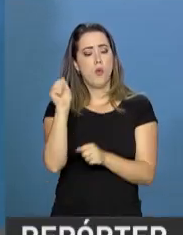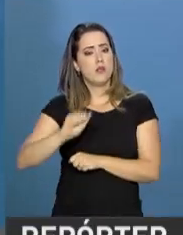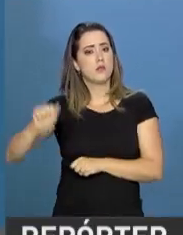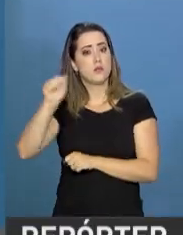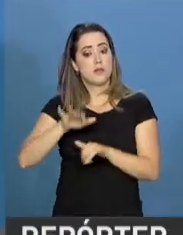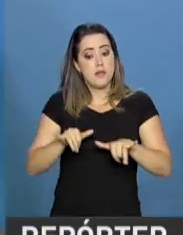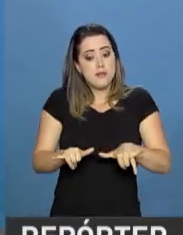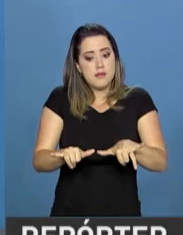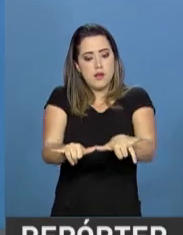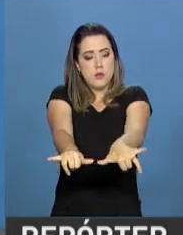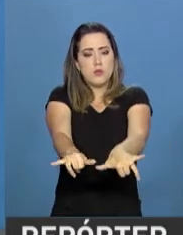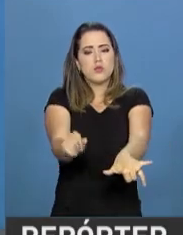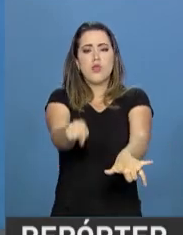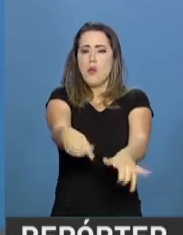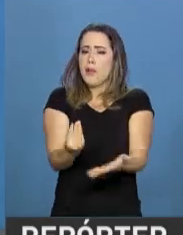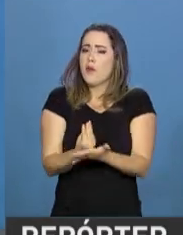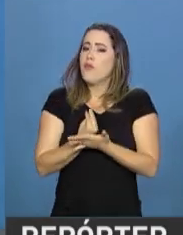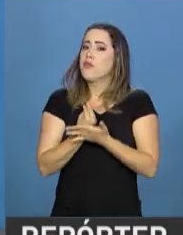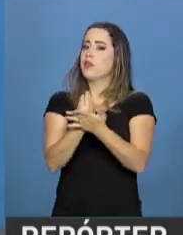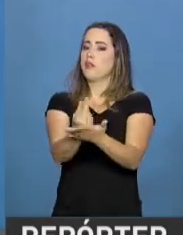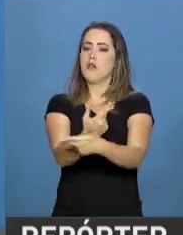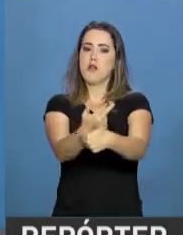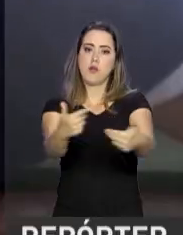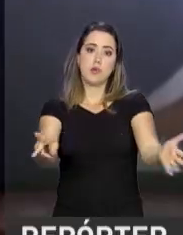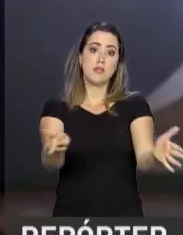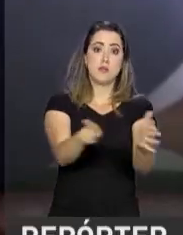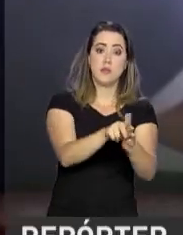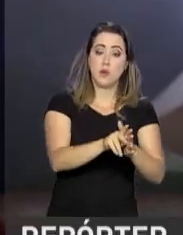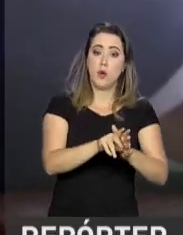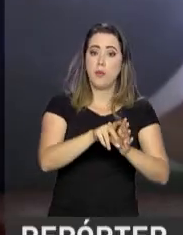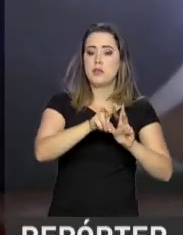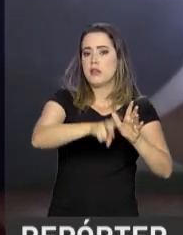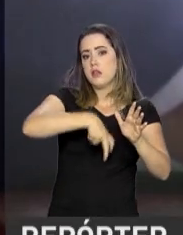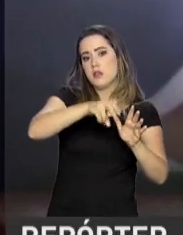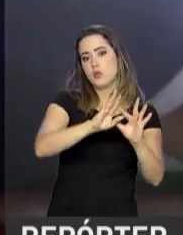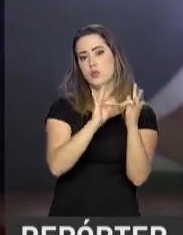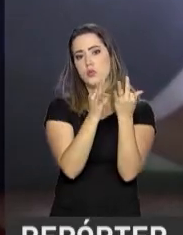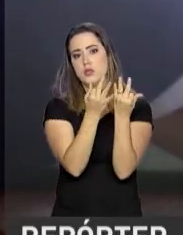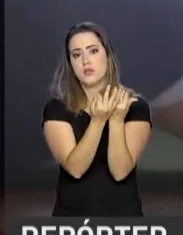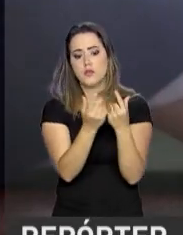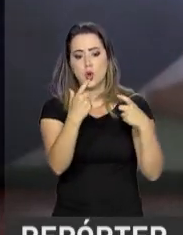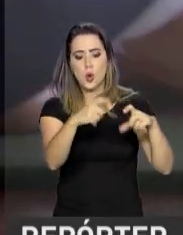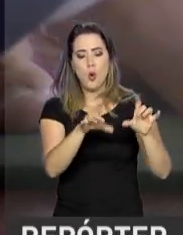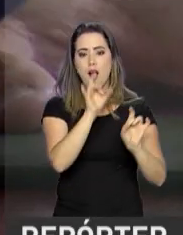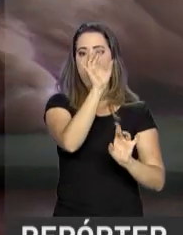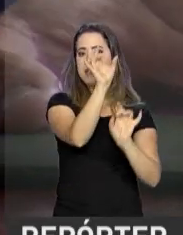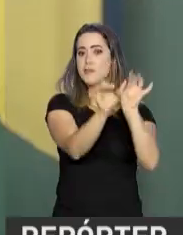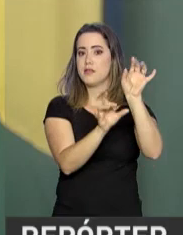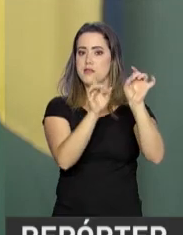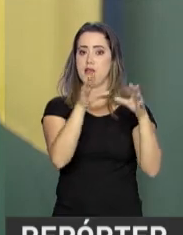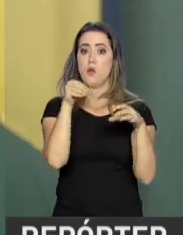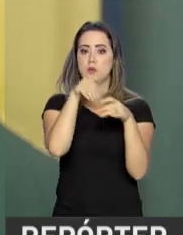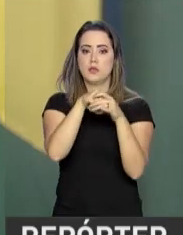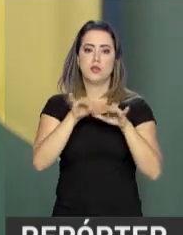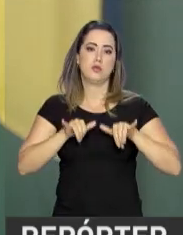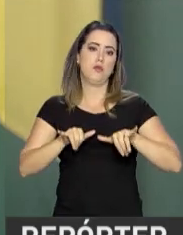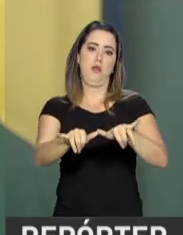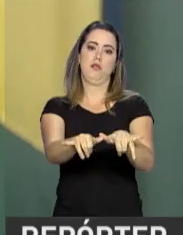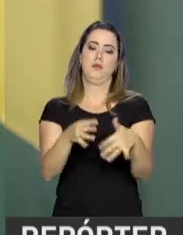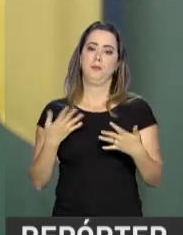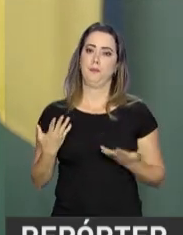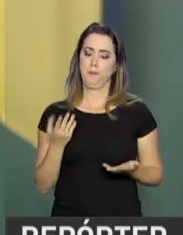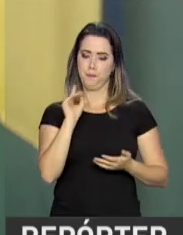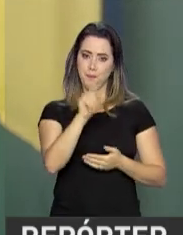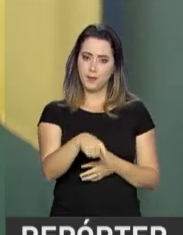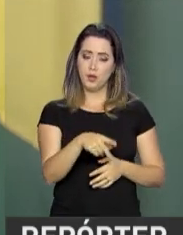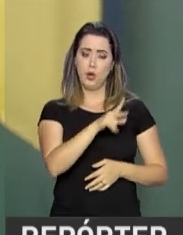supermercados para ofertar produtos da agricultura familiar em gôndolas exclusivas o presidente michel temer